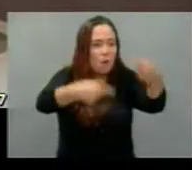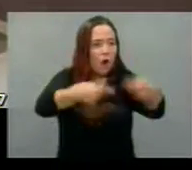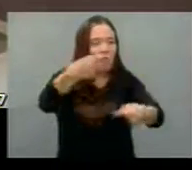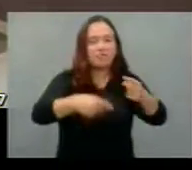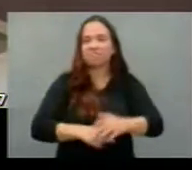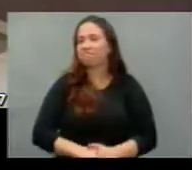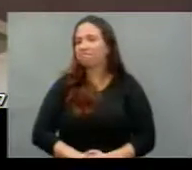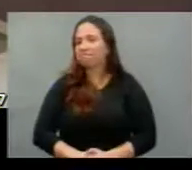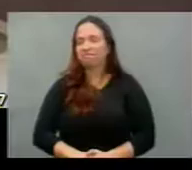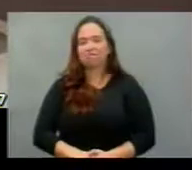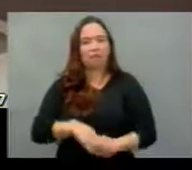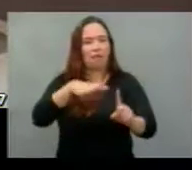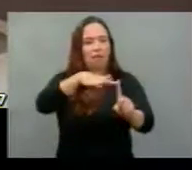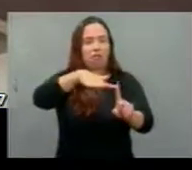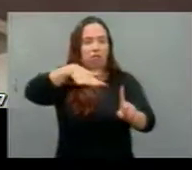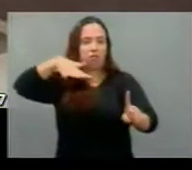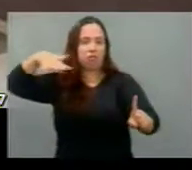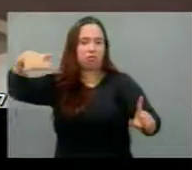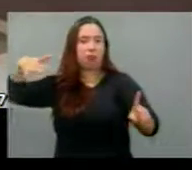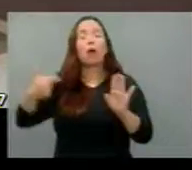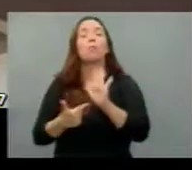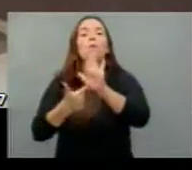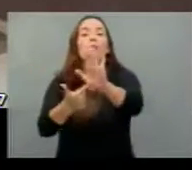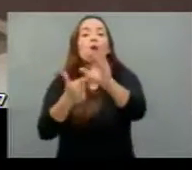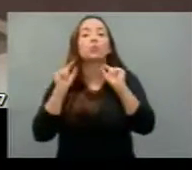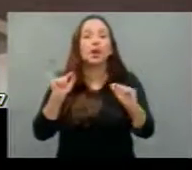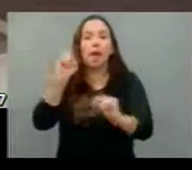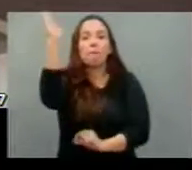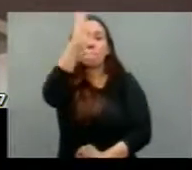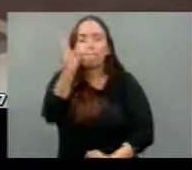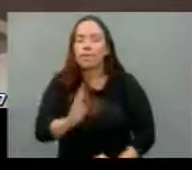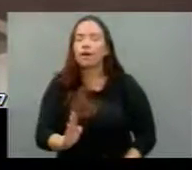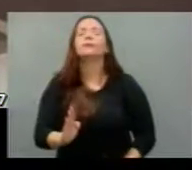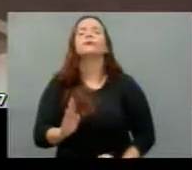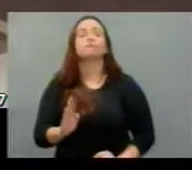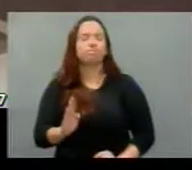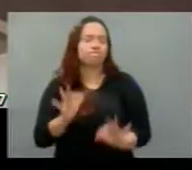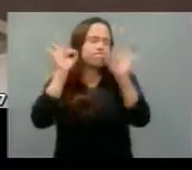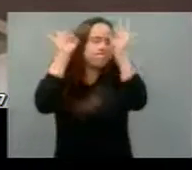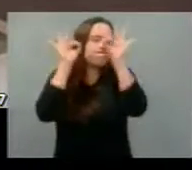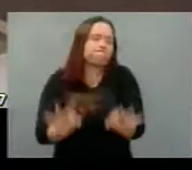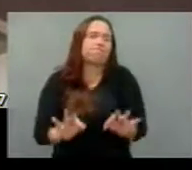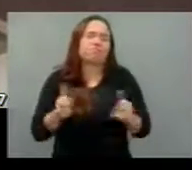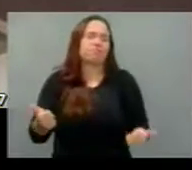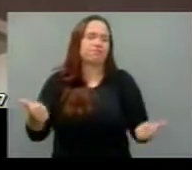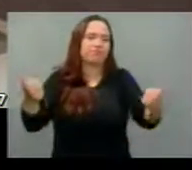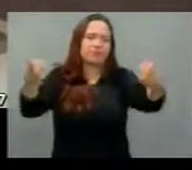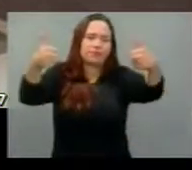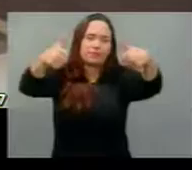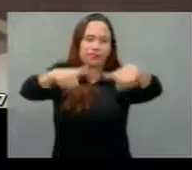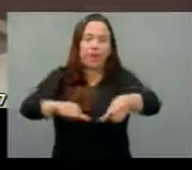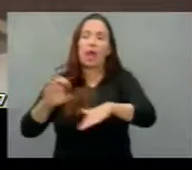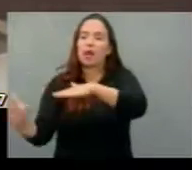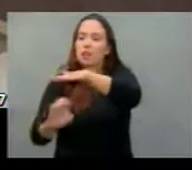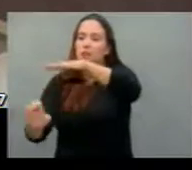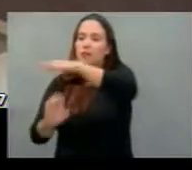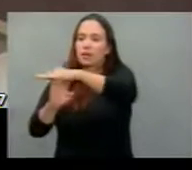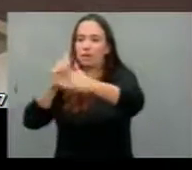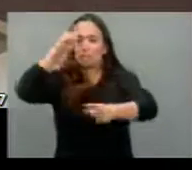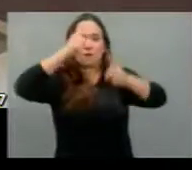só demonstram que o Estado brasileiro está completamente tomado pelas grandes